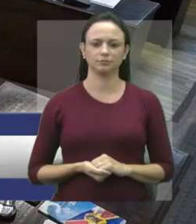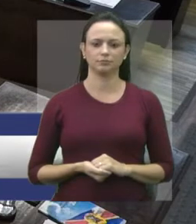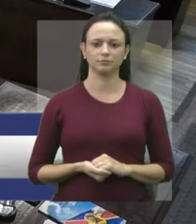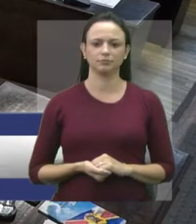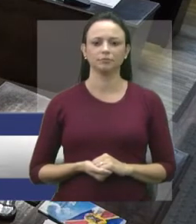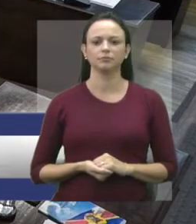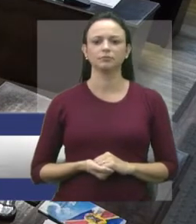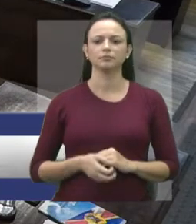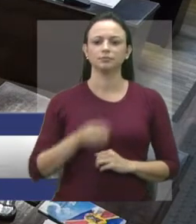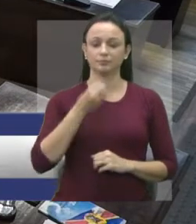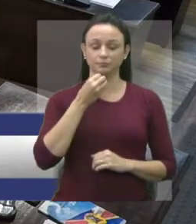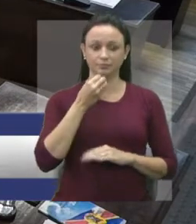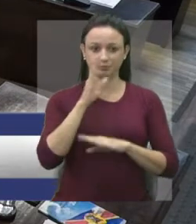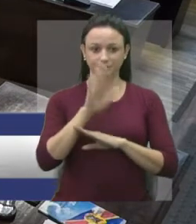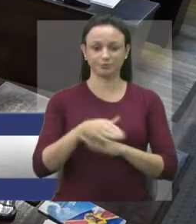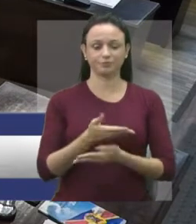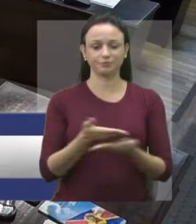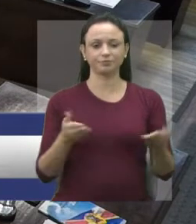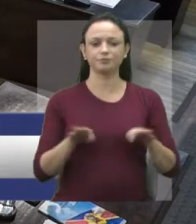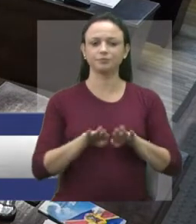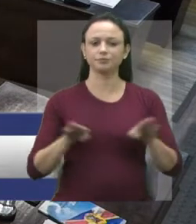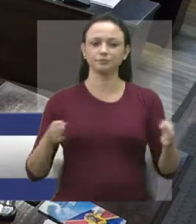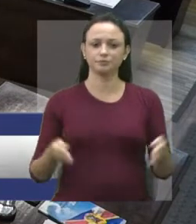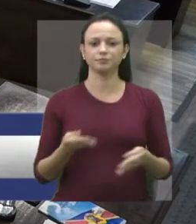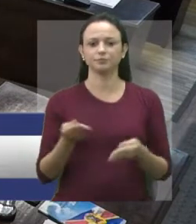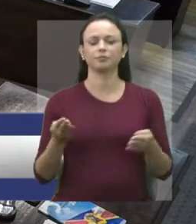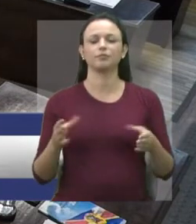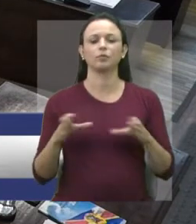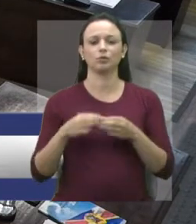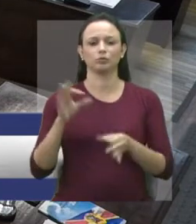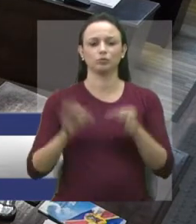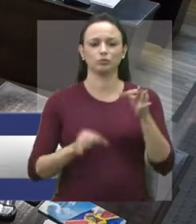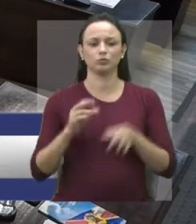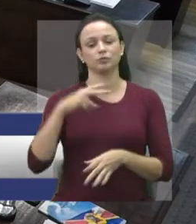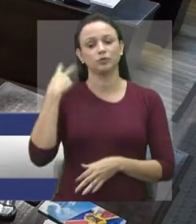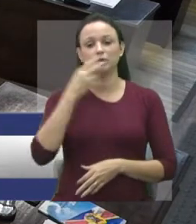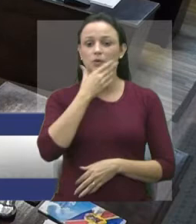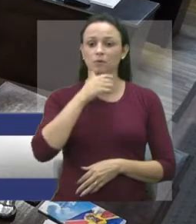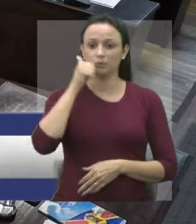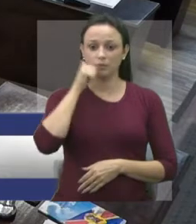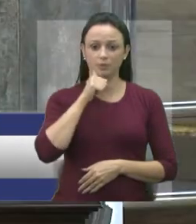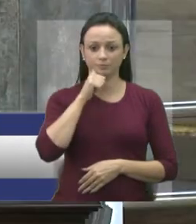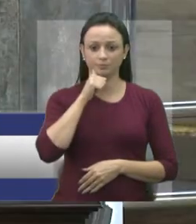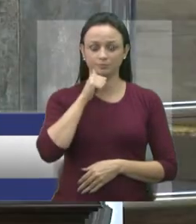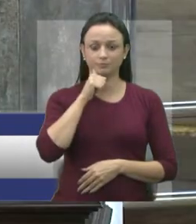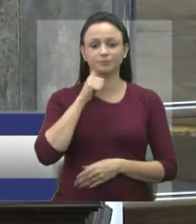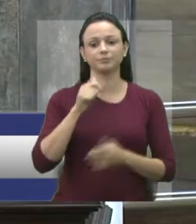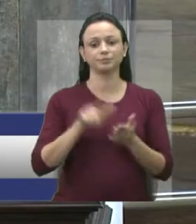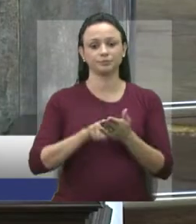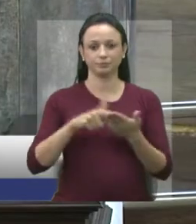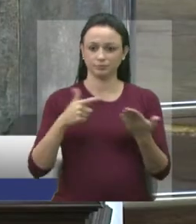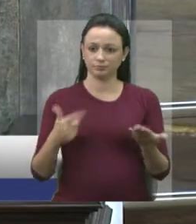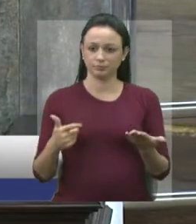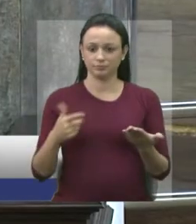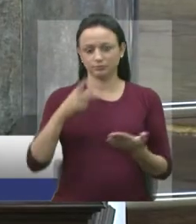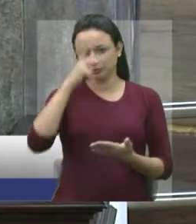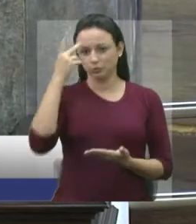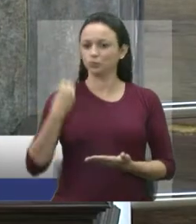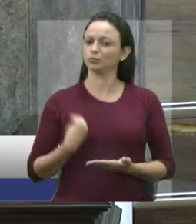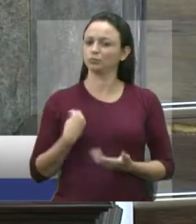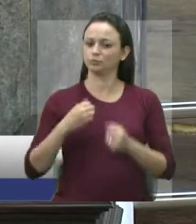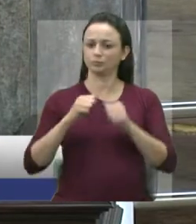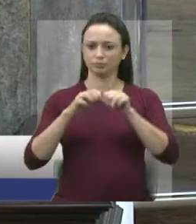Boa tarde, senhor presidente, membros da mesa, corpo jurídico, vereadores, vereadoras, imprensa, público